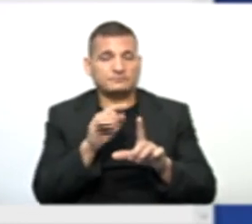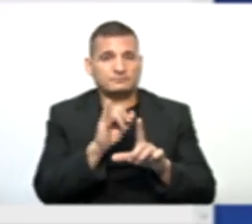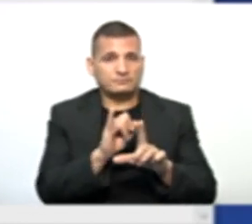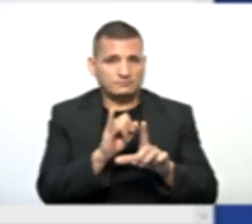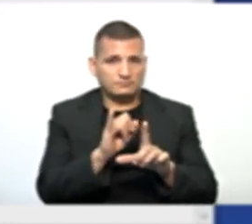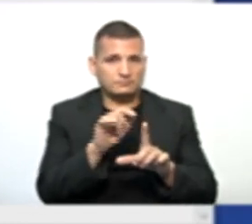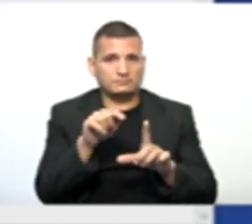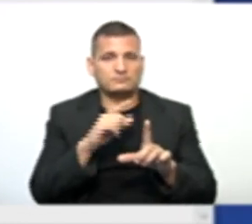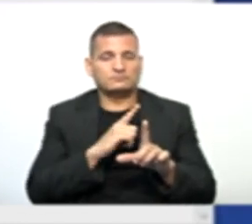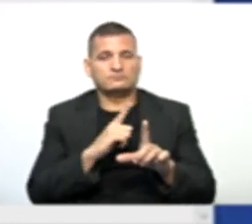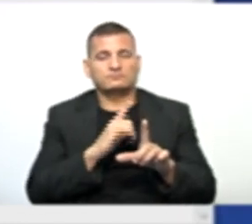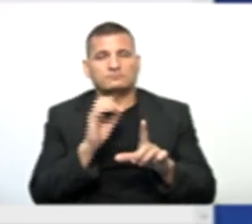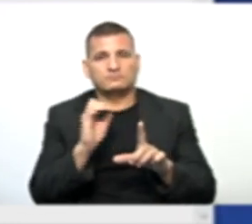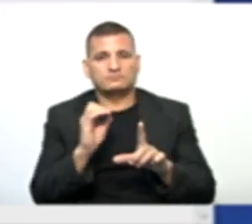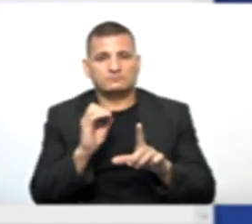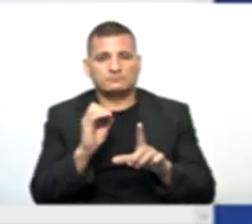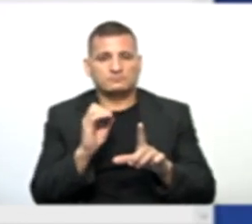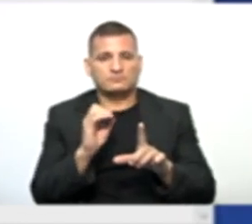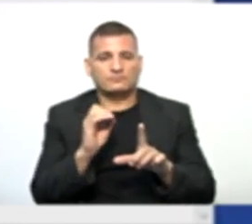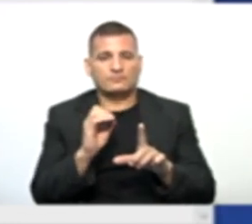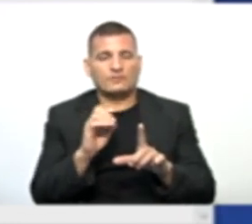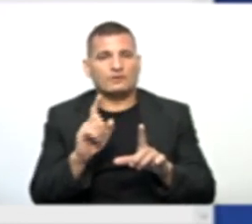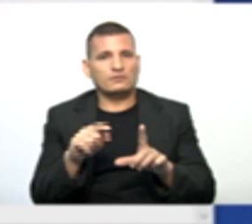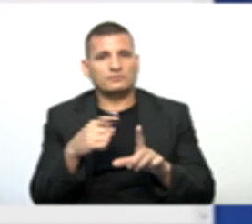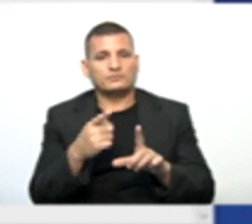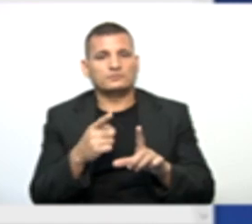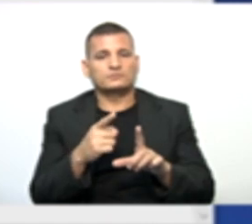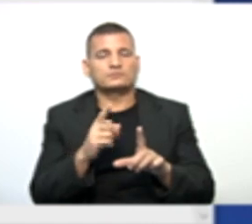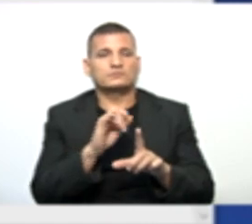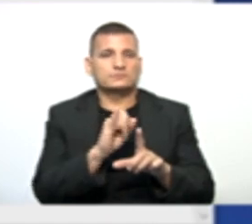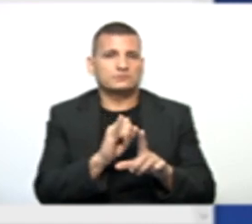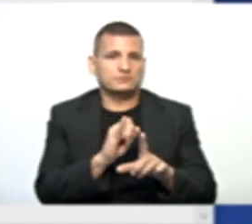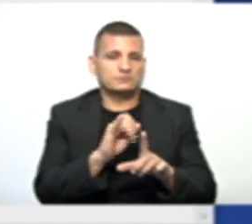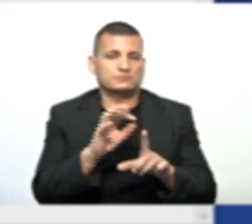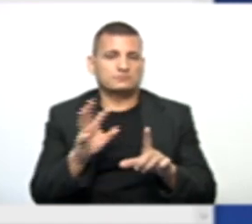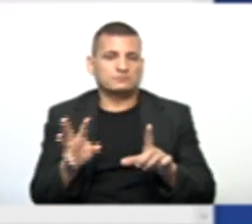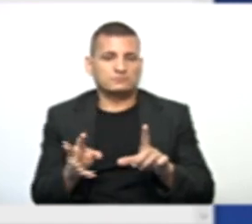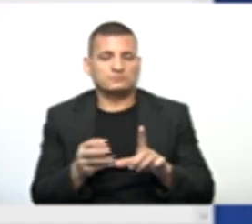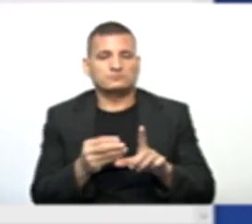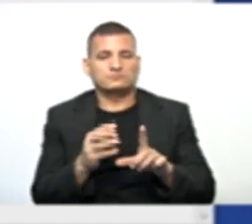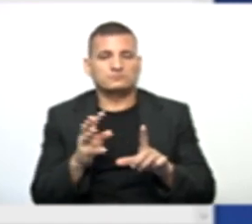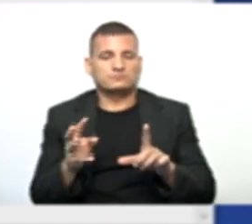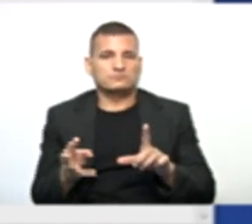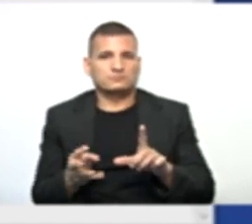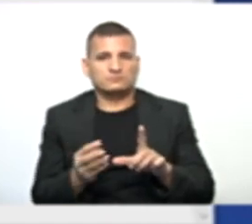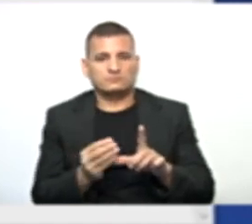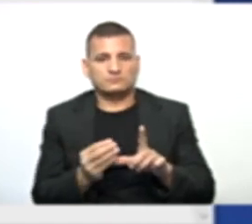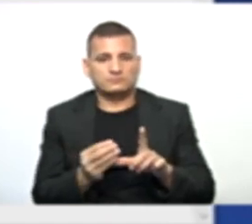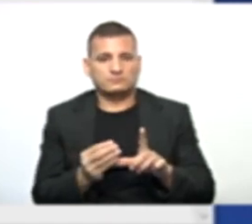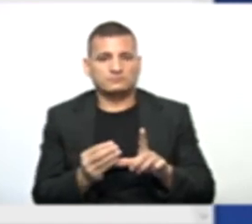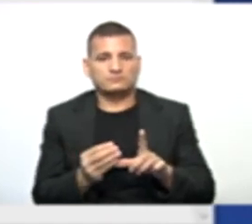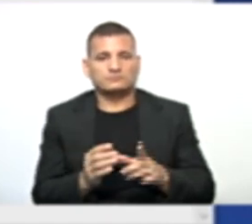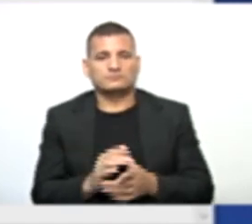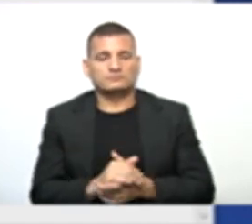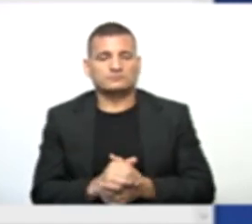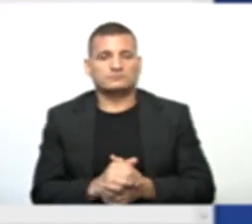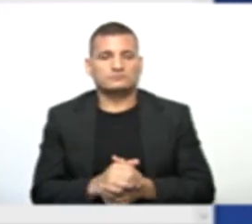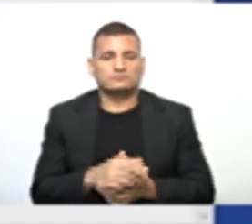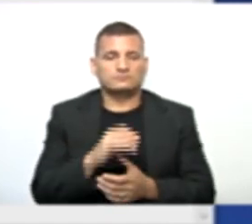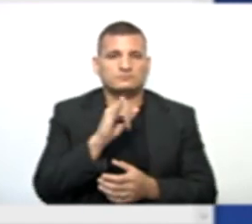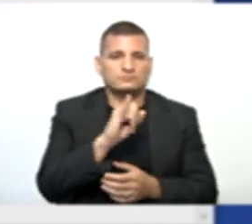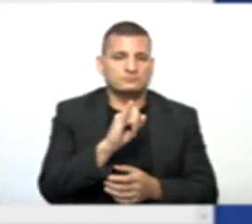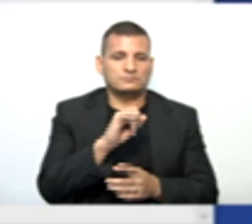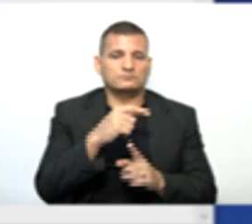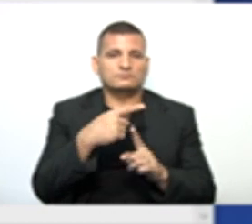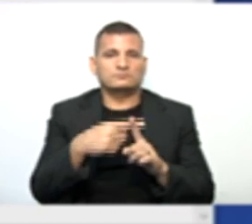i tem valor de 0. Aí, depois, ele vai e incrementa o i em uma unidade. Então, o i, que era 0, mais